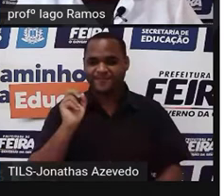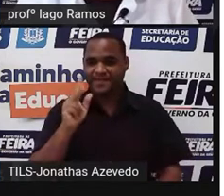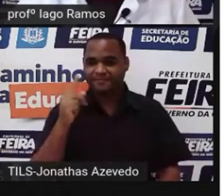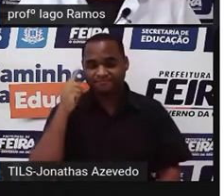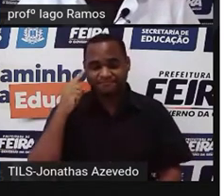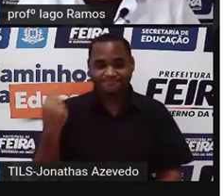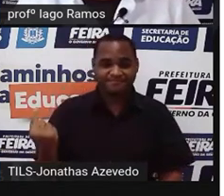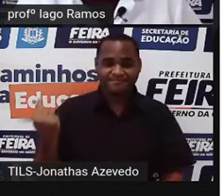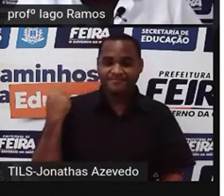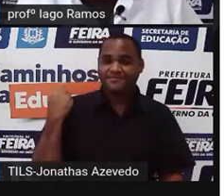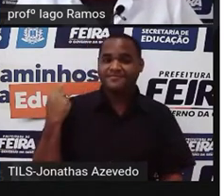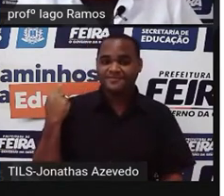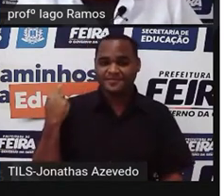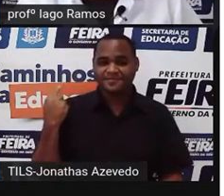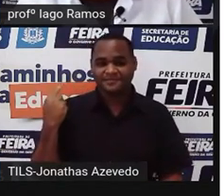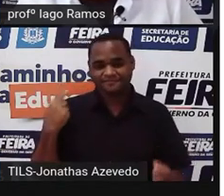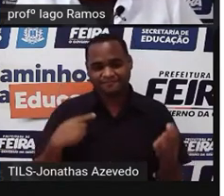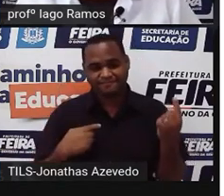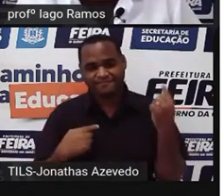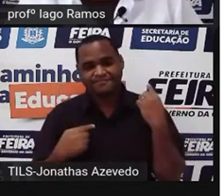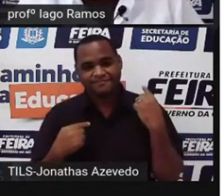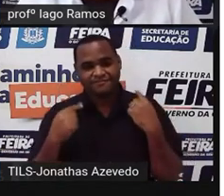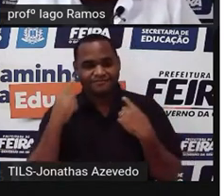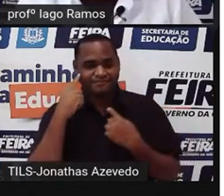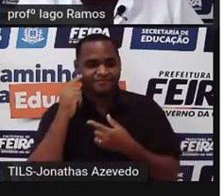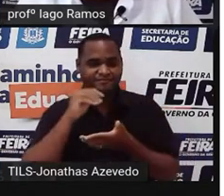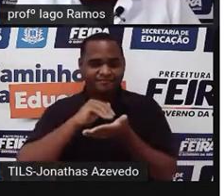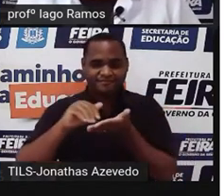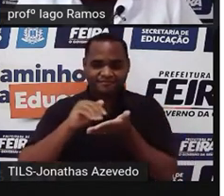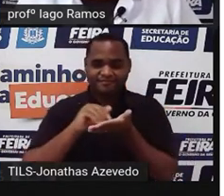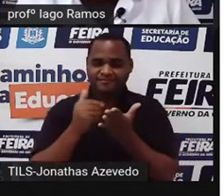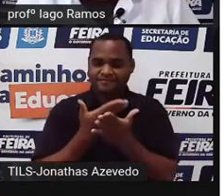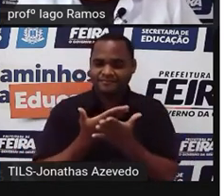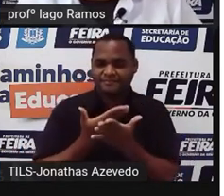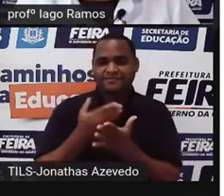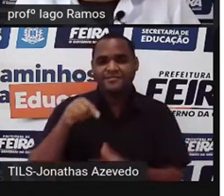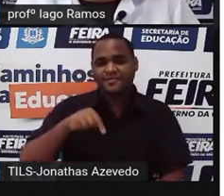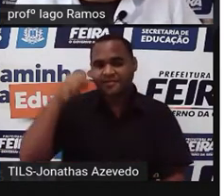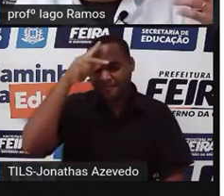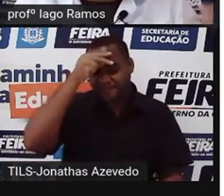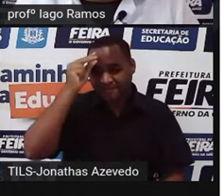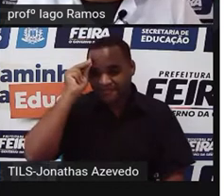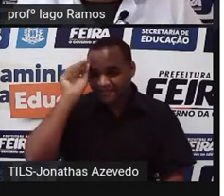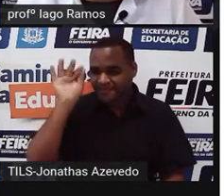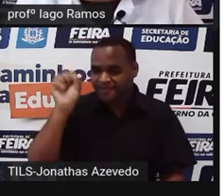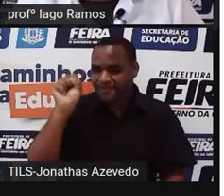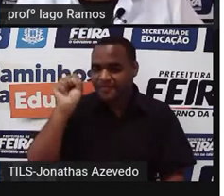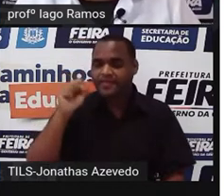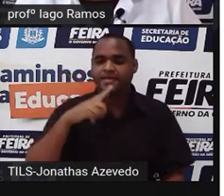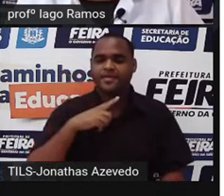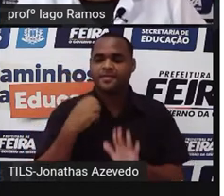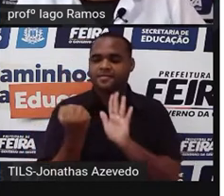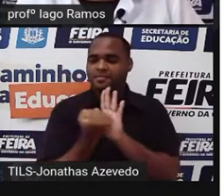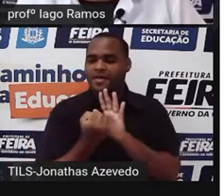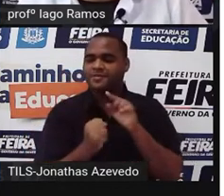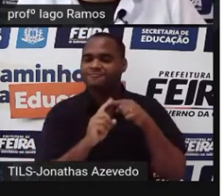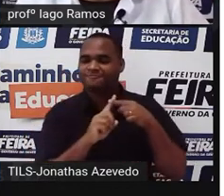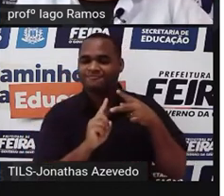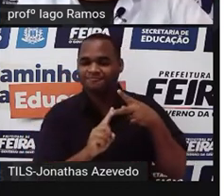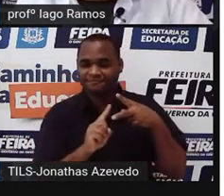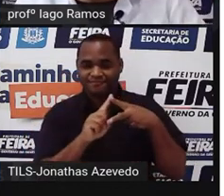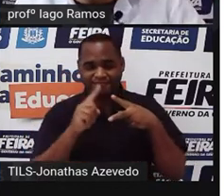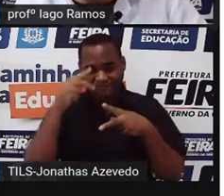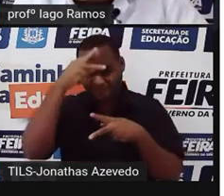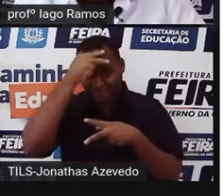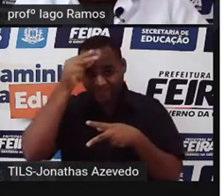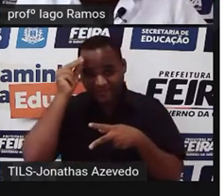atrás de mim, como sempre, o cartaz da Secretaria Municipal de Educação de Feira de Santana, que tem as logomarcas da Prefeitura